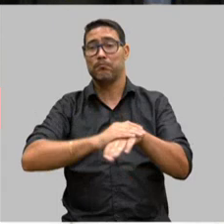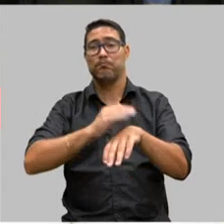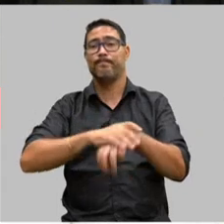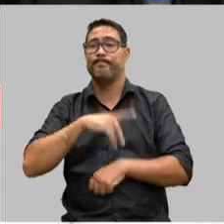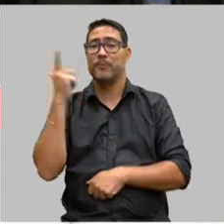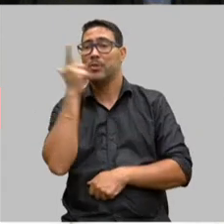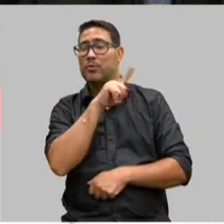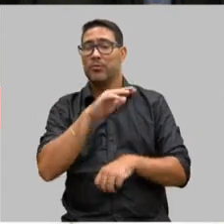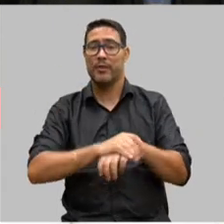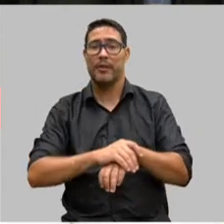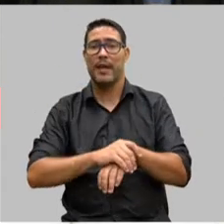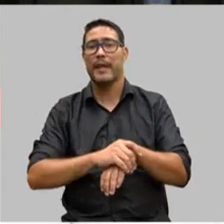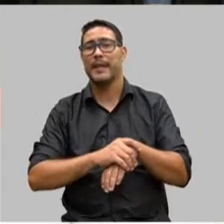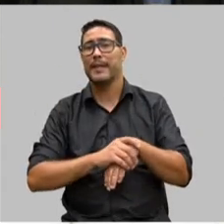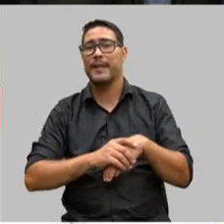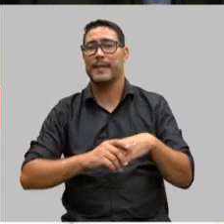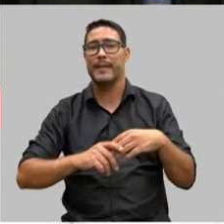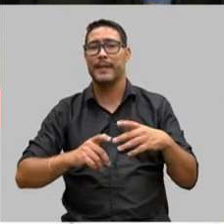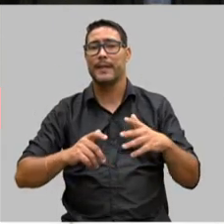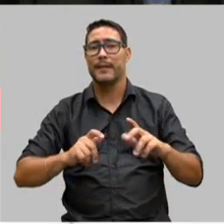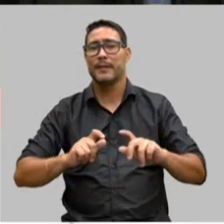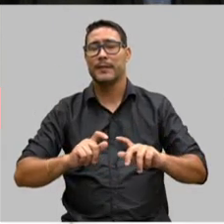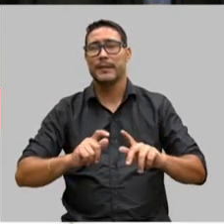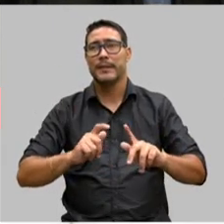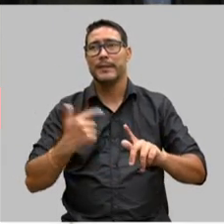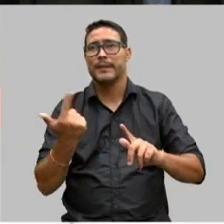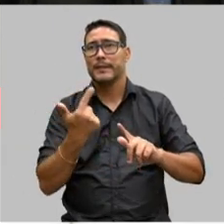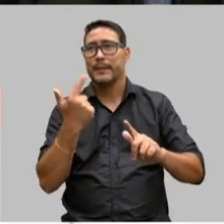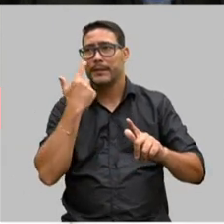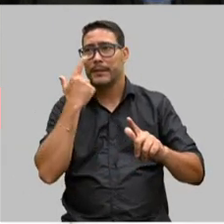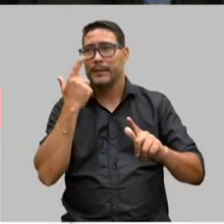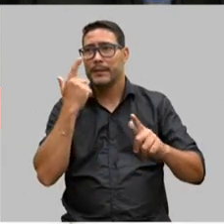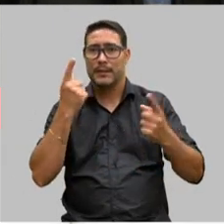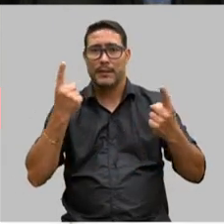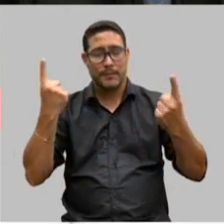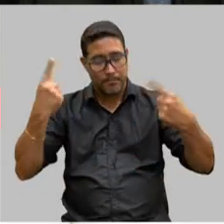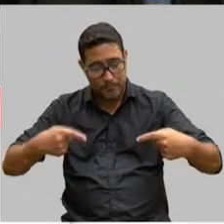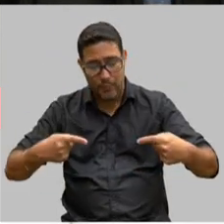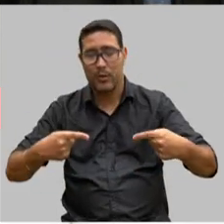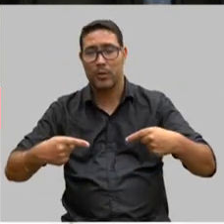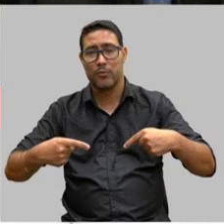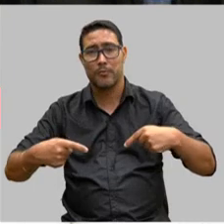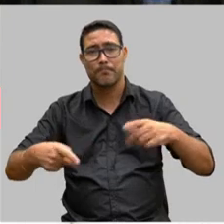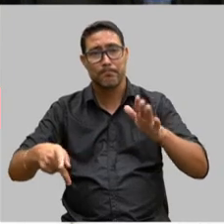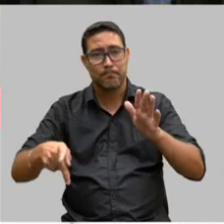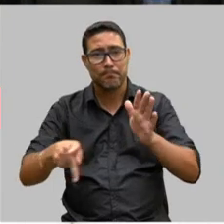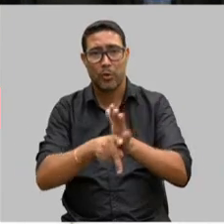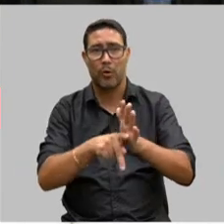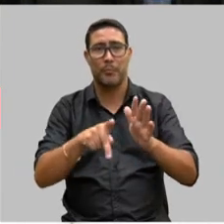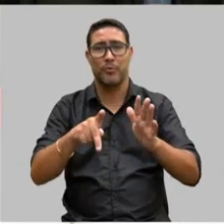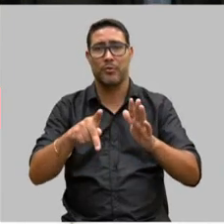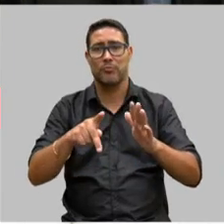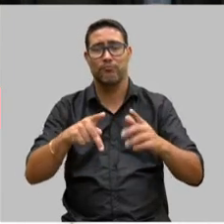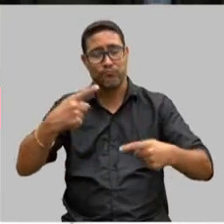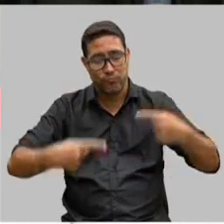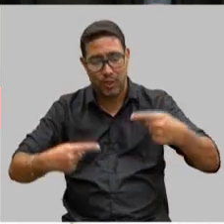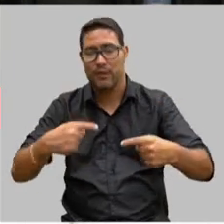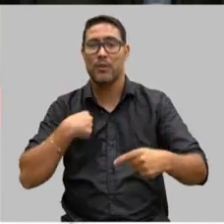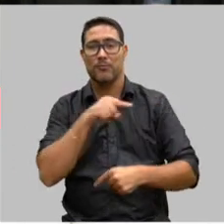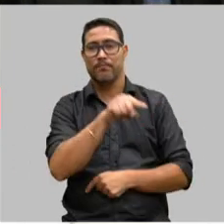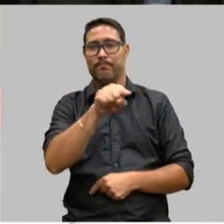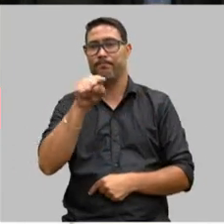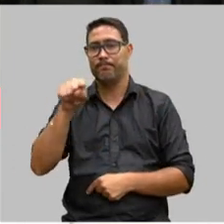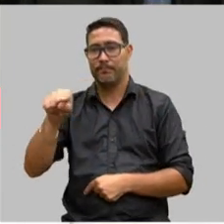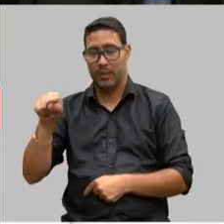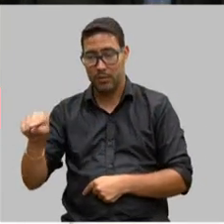as nossas, como é que eu vou dizer, os nossos próprios fantasmas, que a gente os cria, né, e depois a